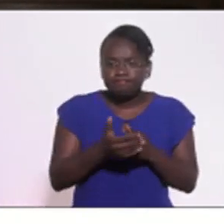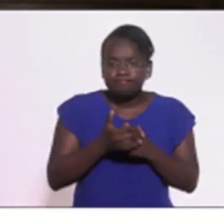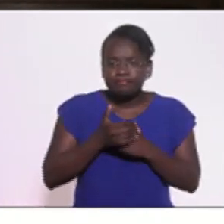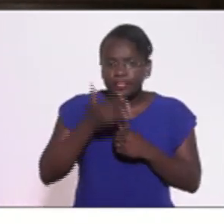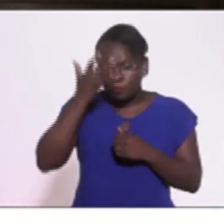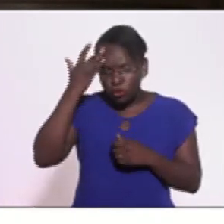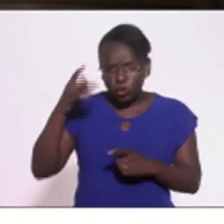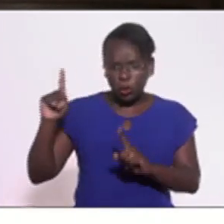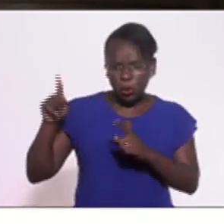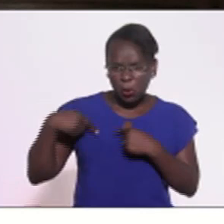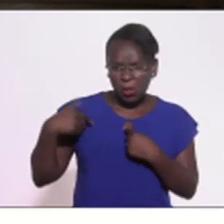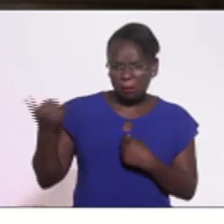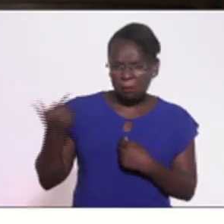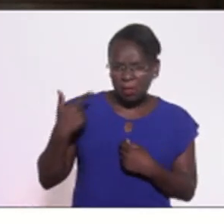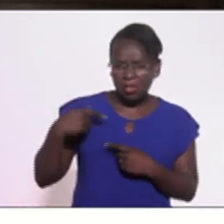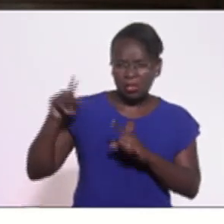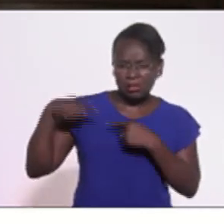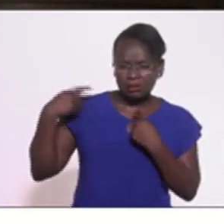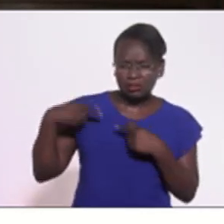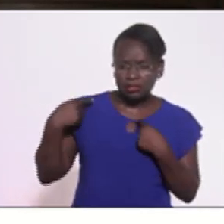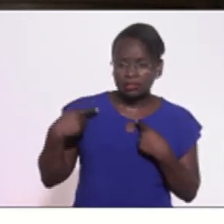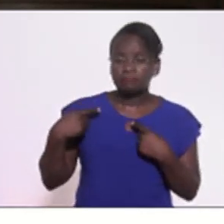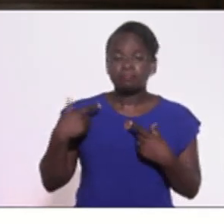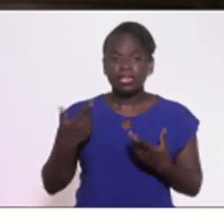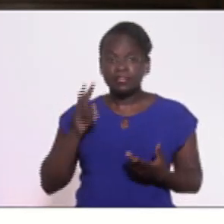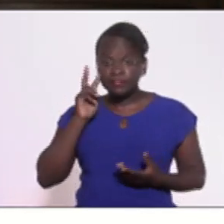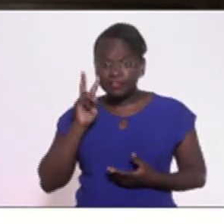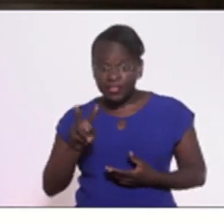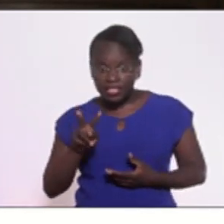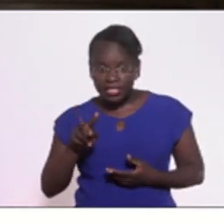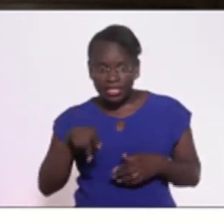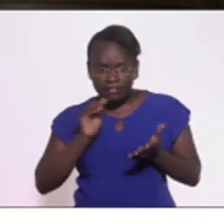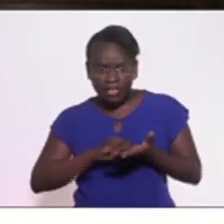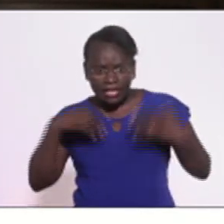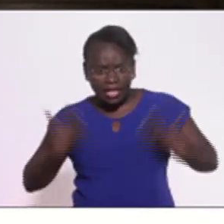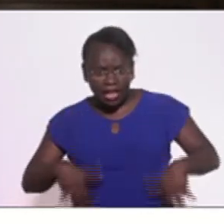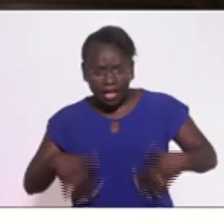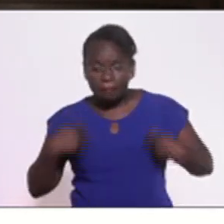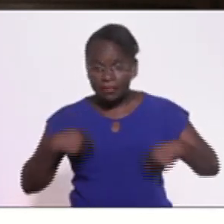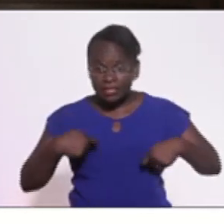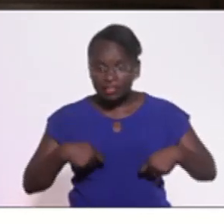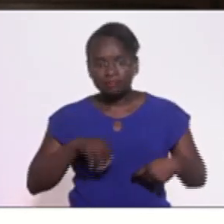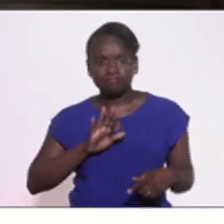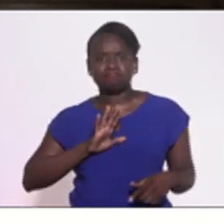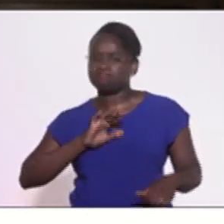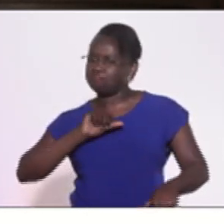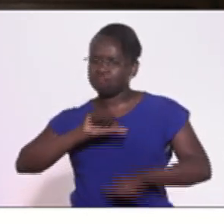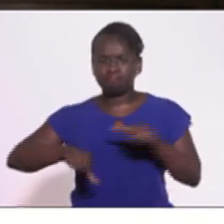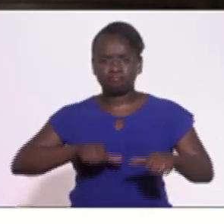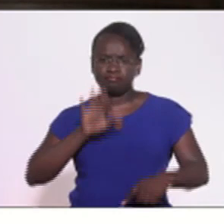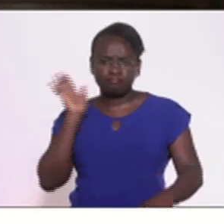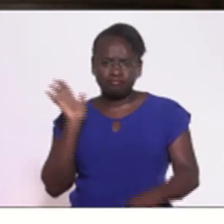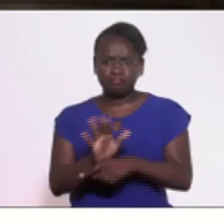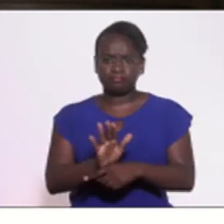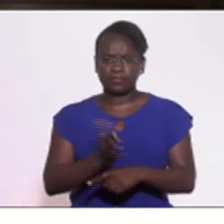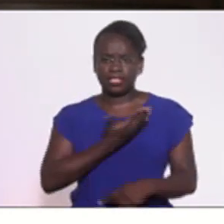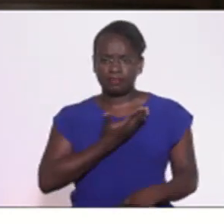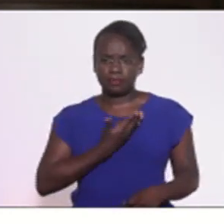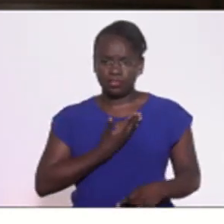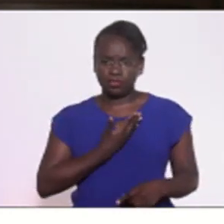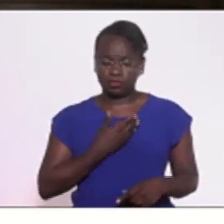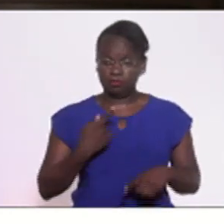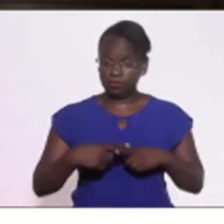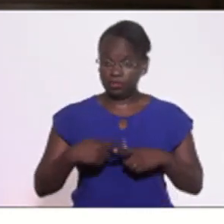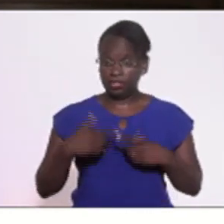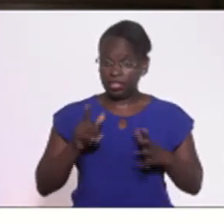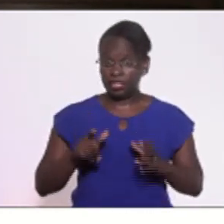o criticou, que o combateu, mas que quando ele vê que a pessoa está precisando, ele vira para um outro amigo que por uma razão ou